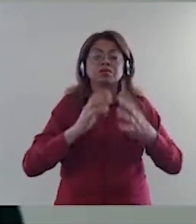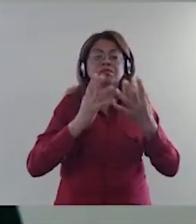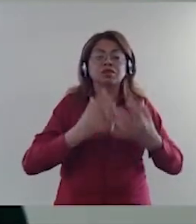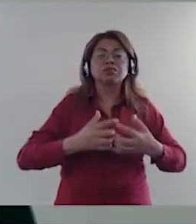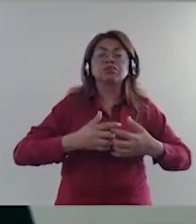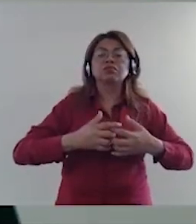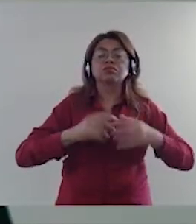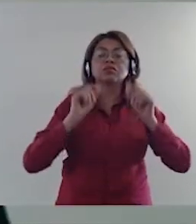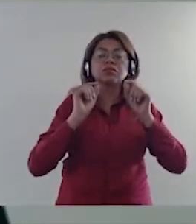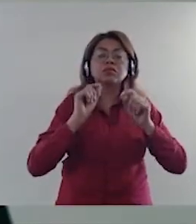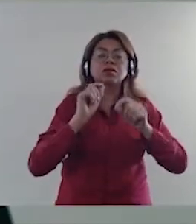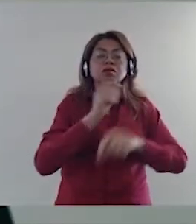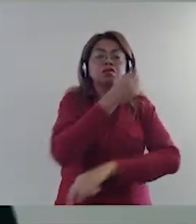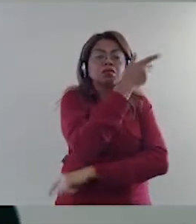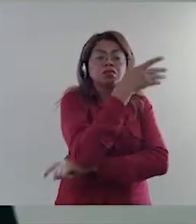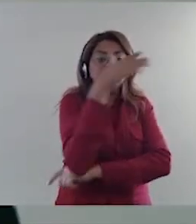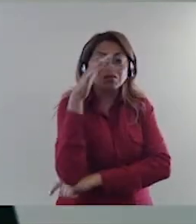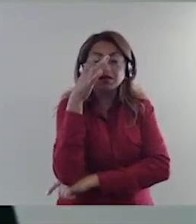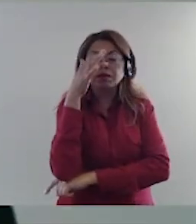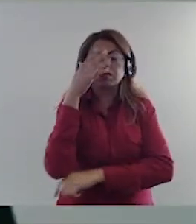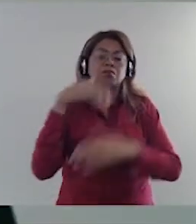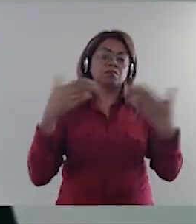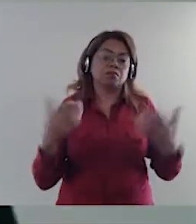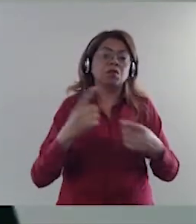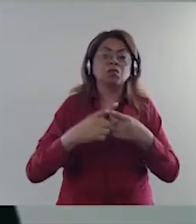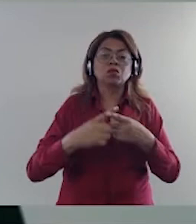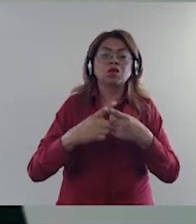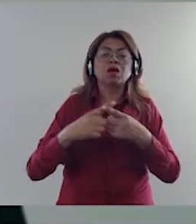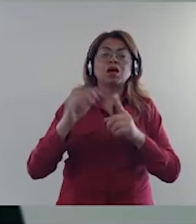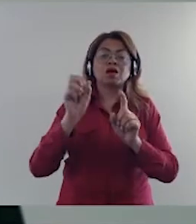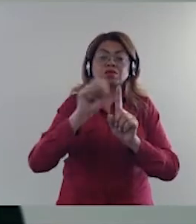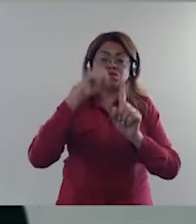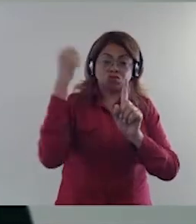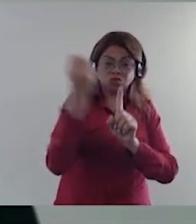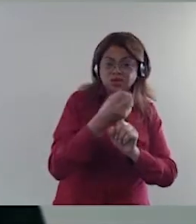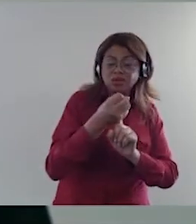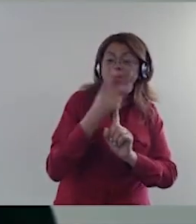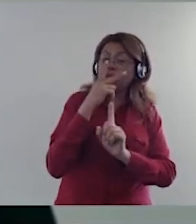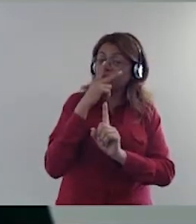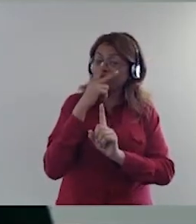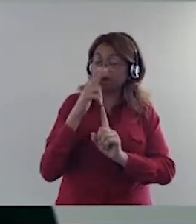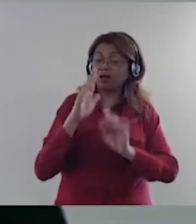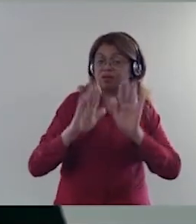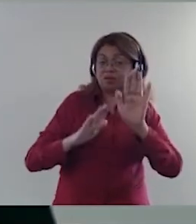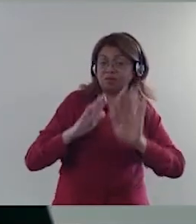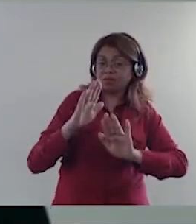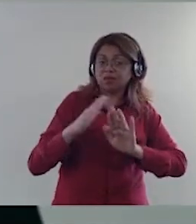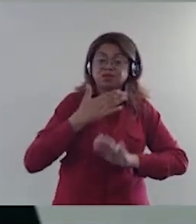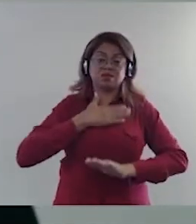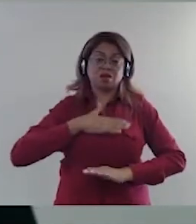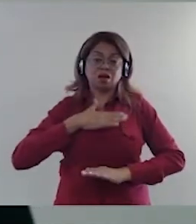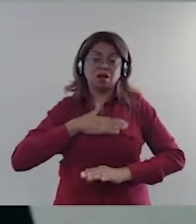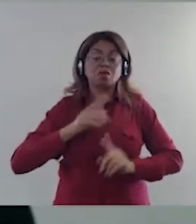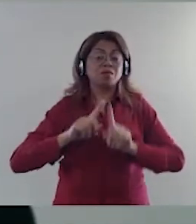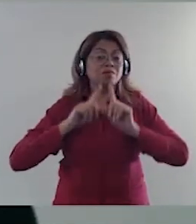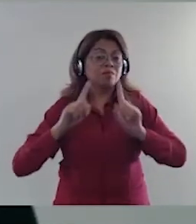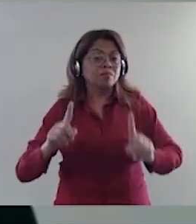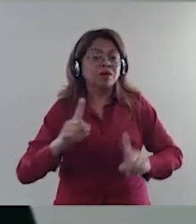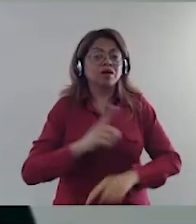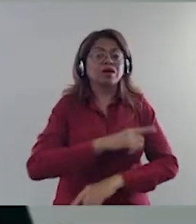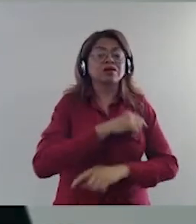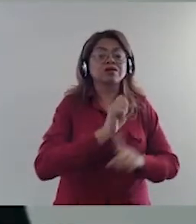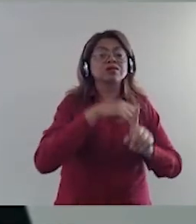a função social, a função ambiental. Então, temos que ir um pouco além das